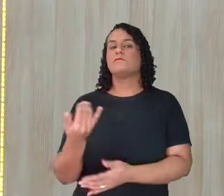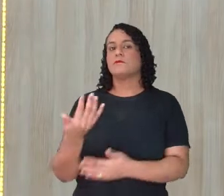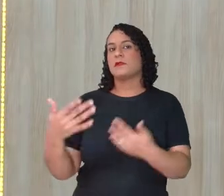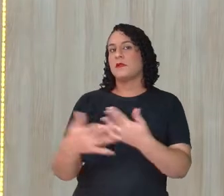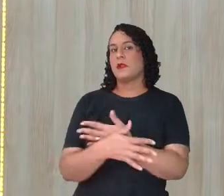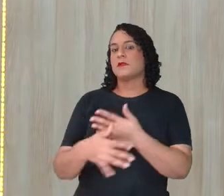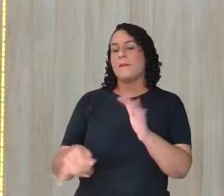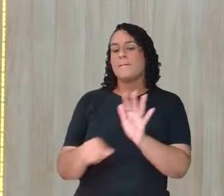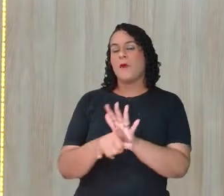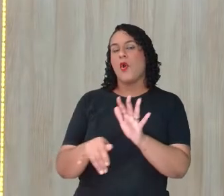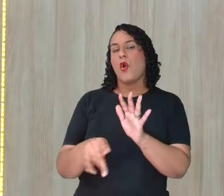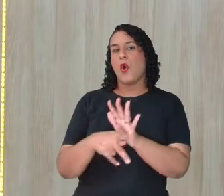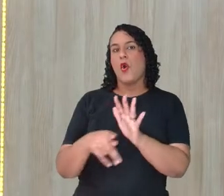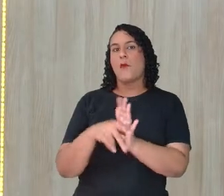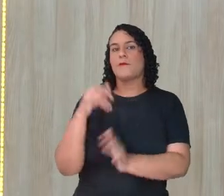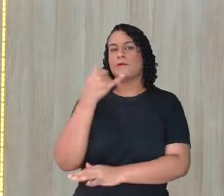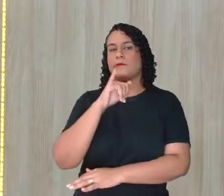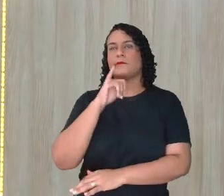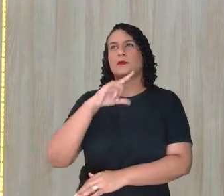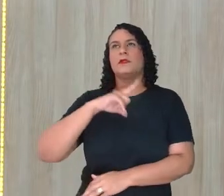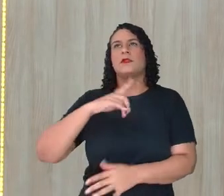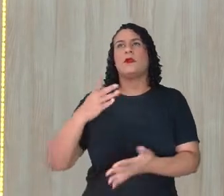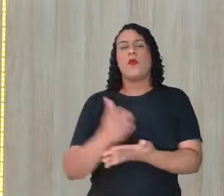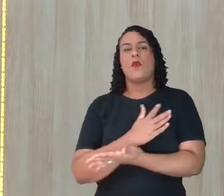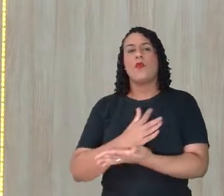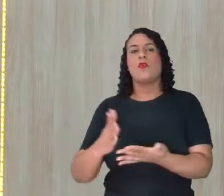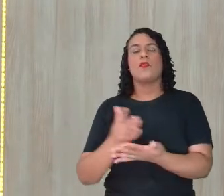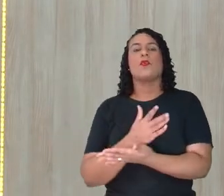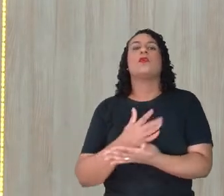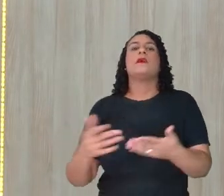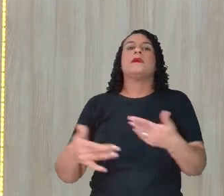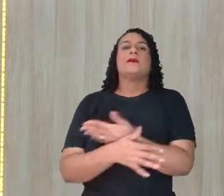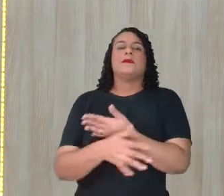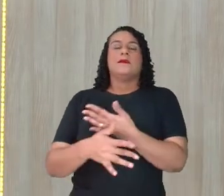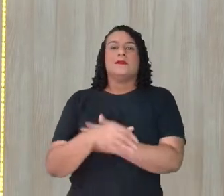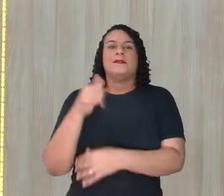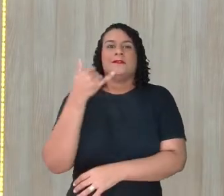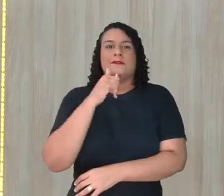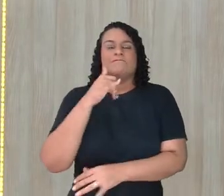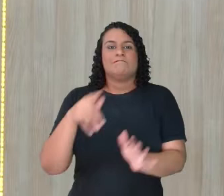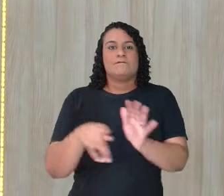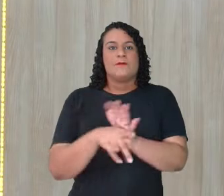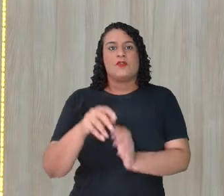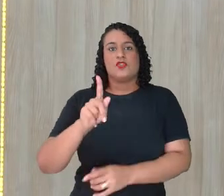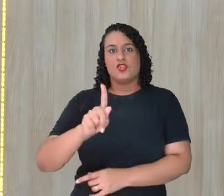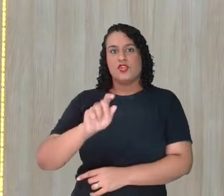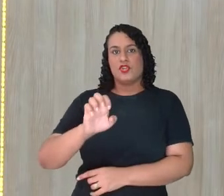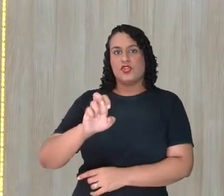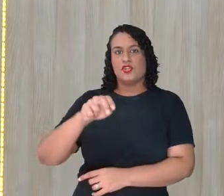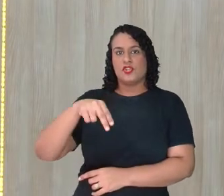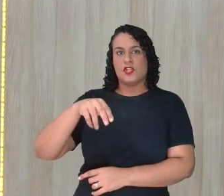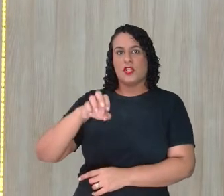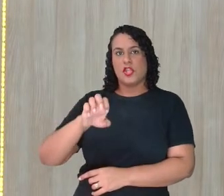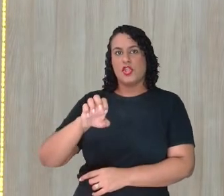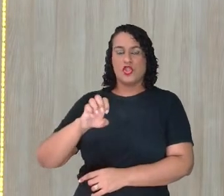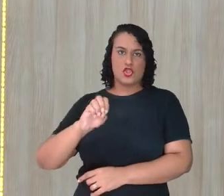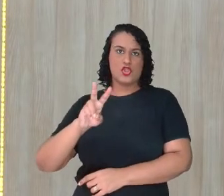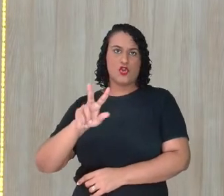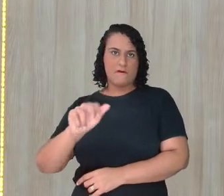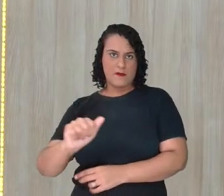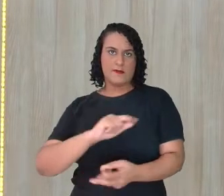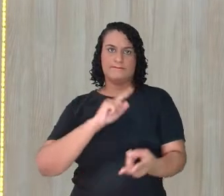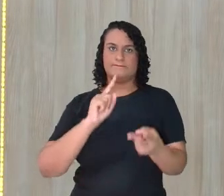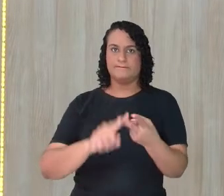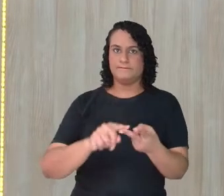Cidades comerciais muito importantes, chamadas de Gênova e Veneza, né? Então, a gente observa o mapa